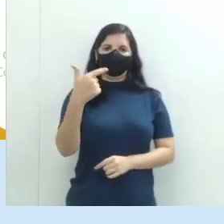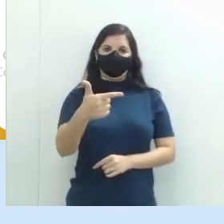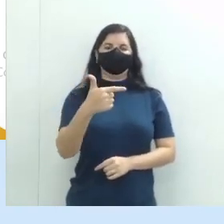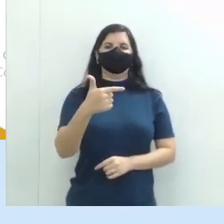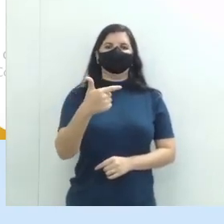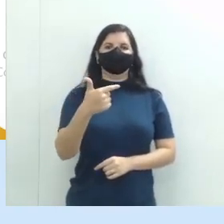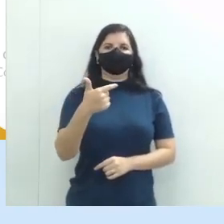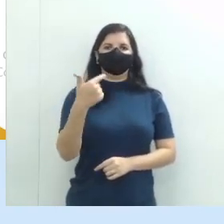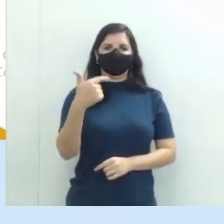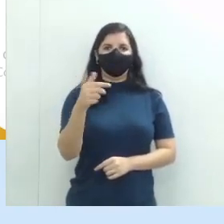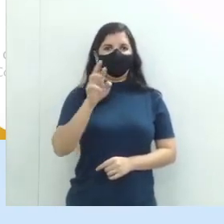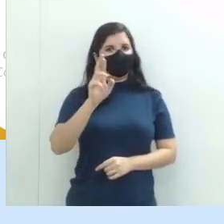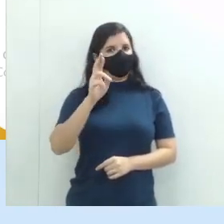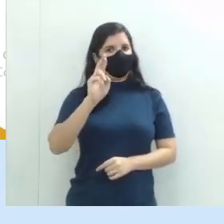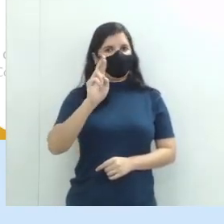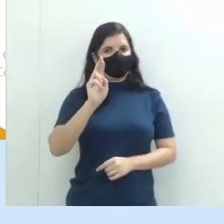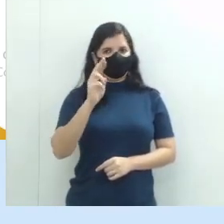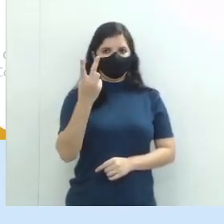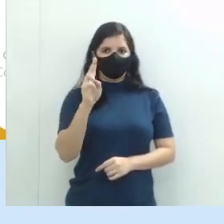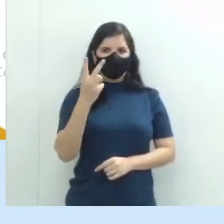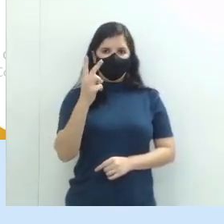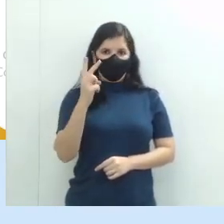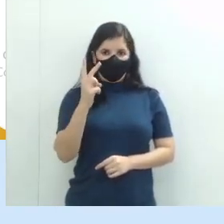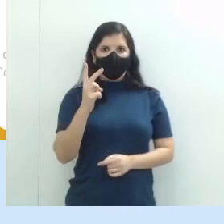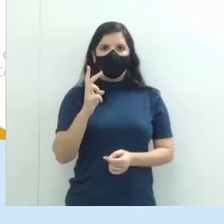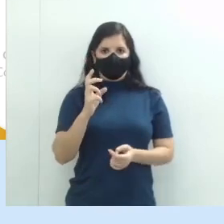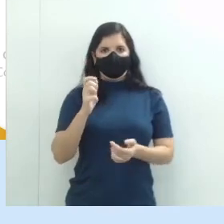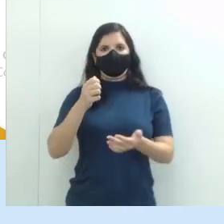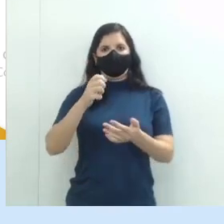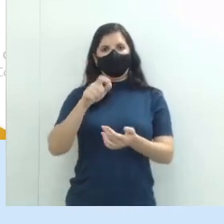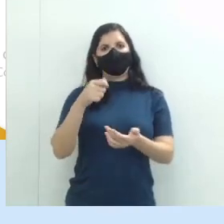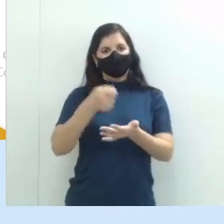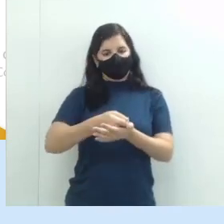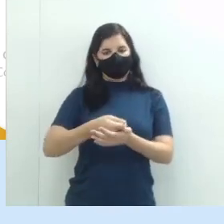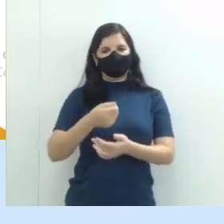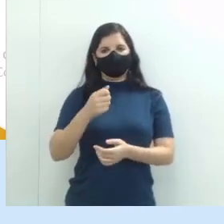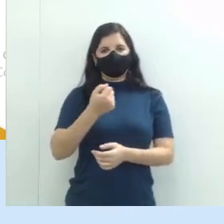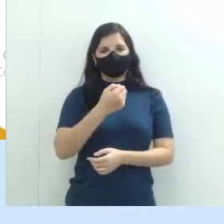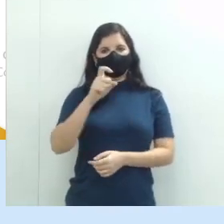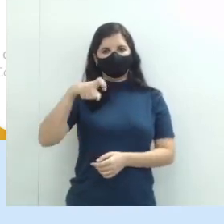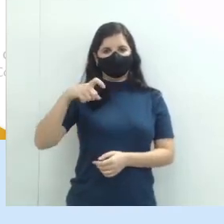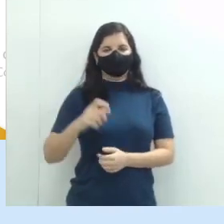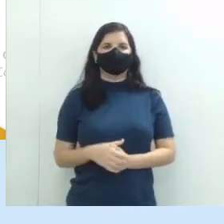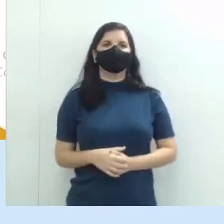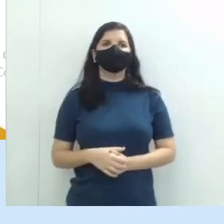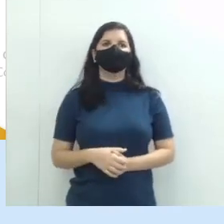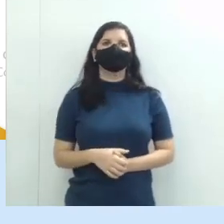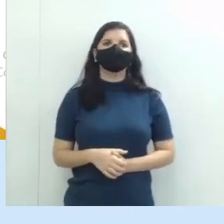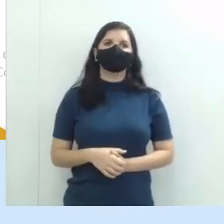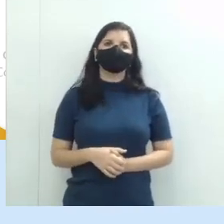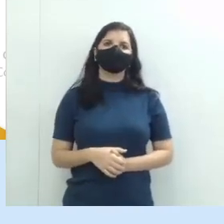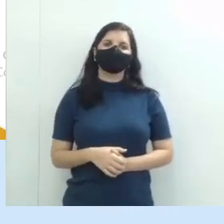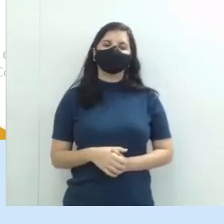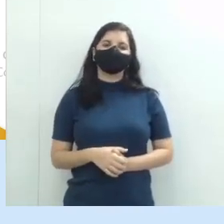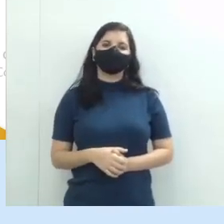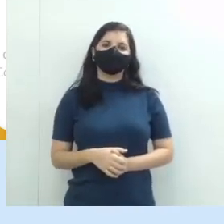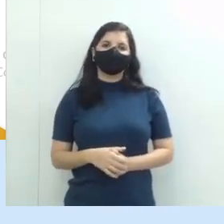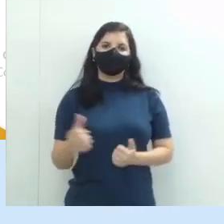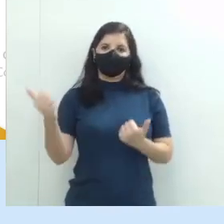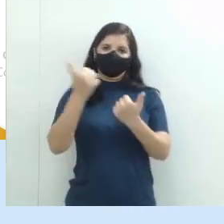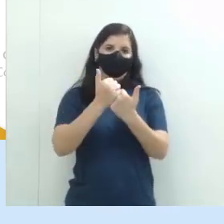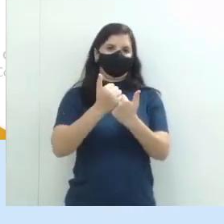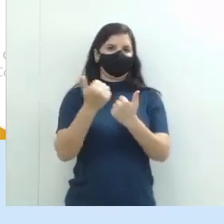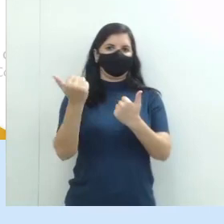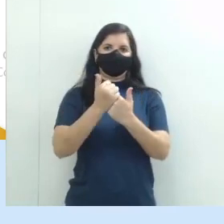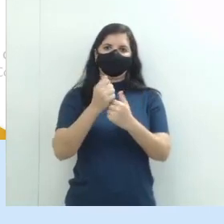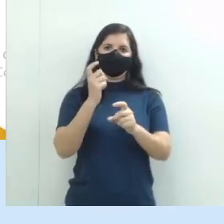seja... R$2 é o valor do X da questão, tá bom? E aí é só substituir lá